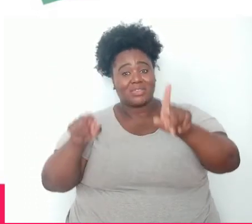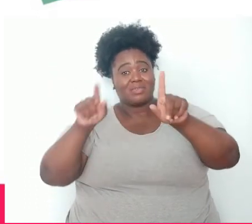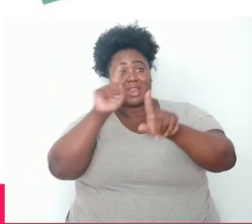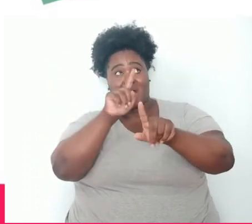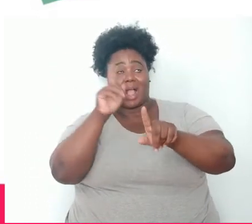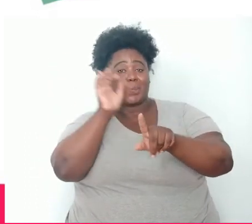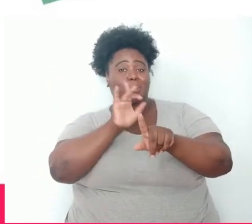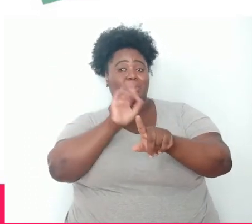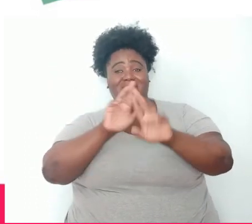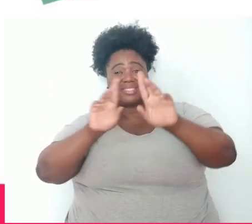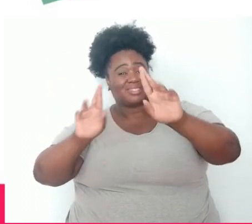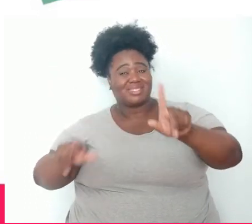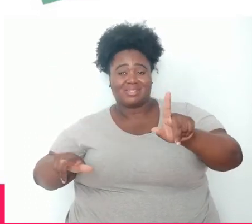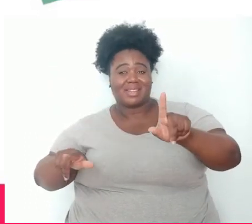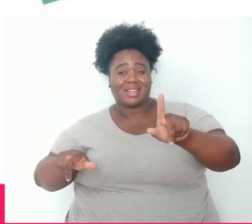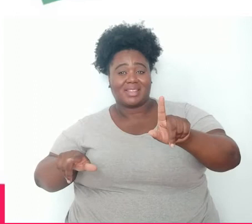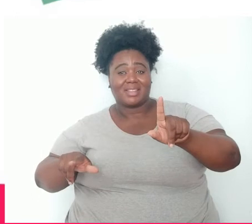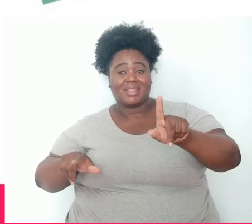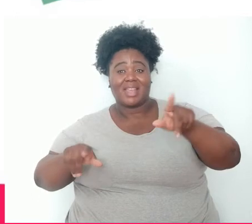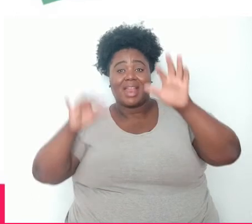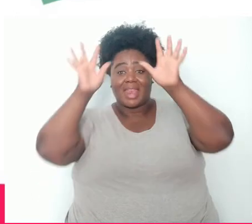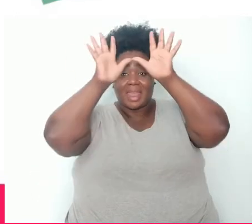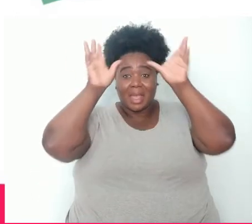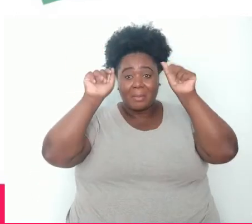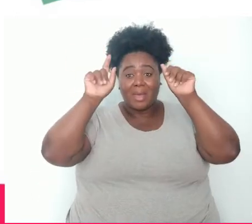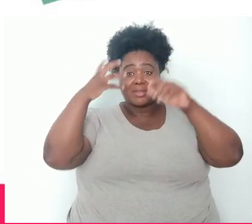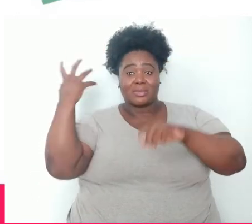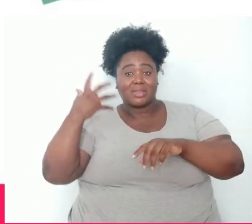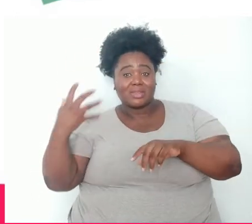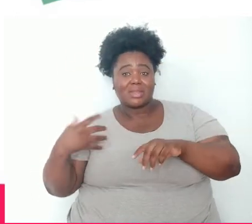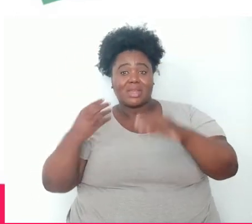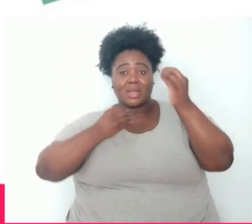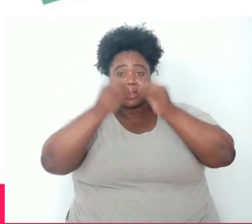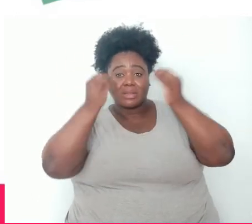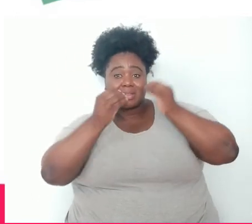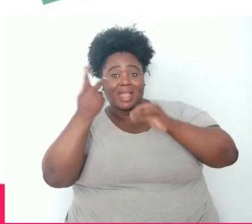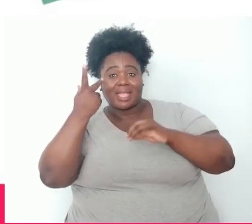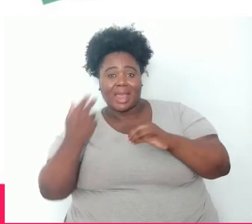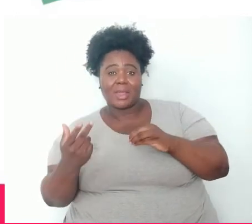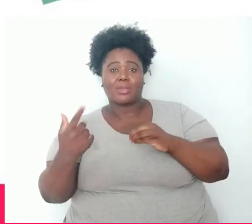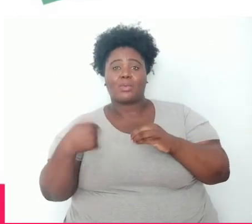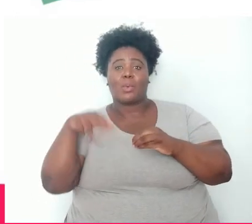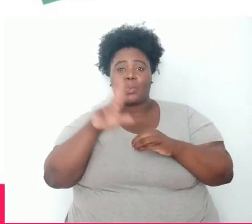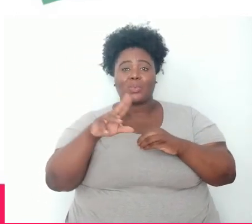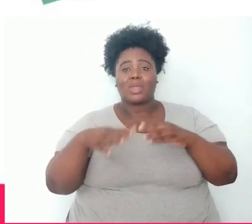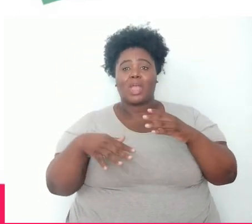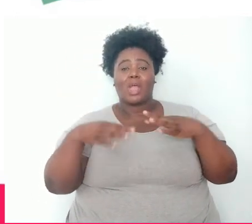dos Estados Unidos. Ser drag na Amazônia, se montando usando elementos da natureza, usando